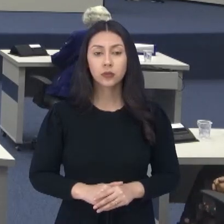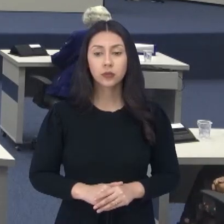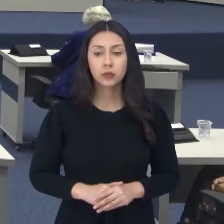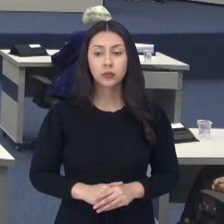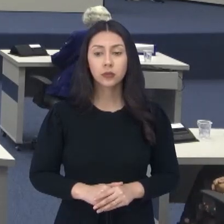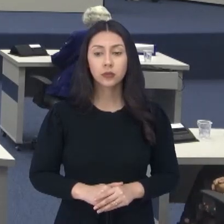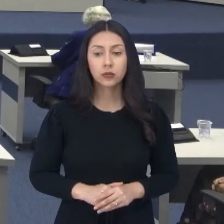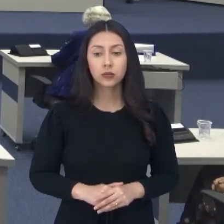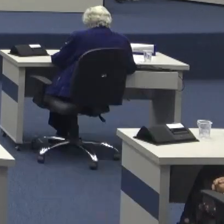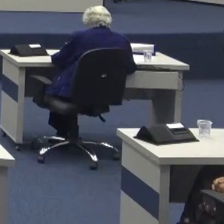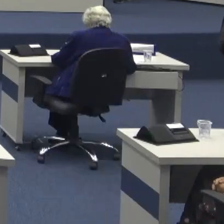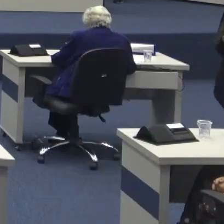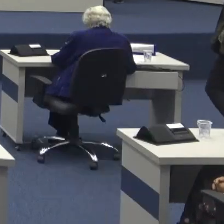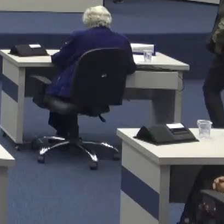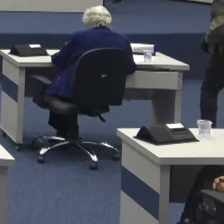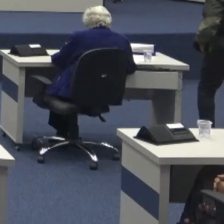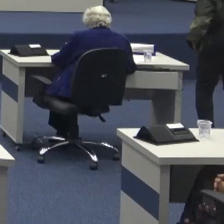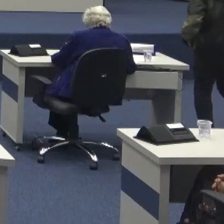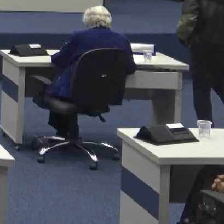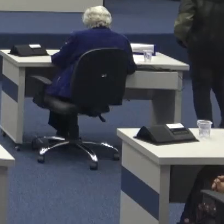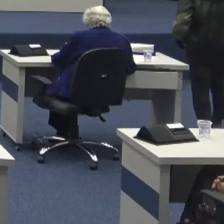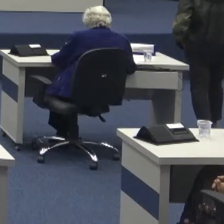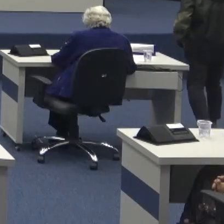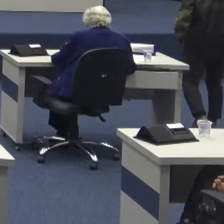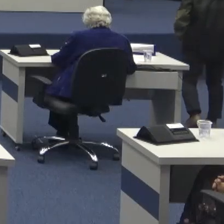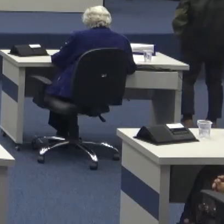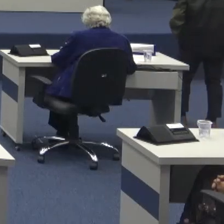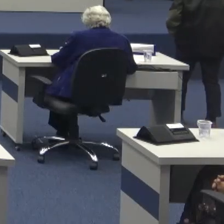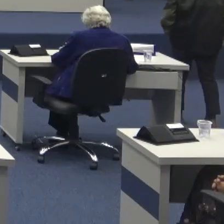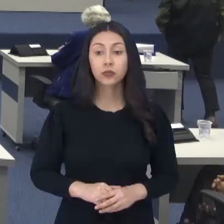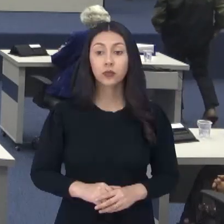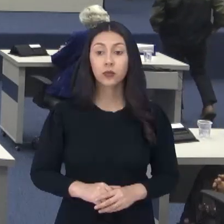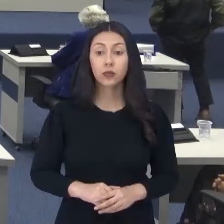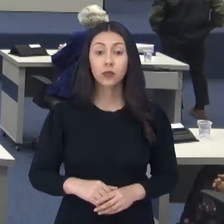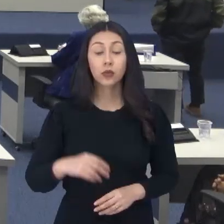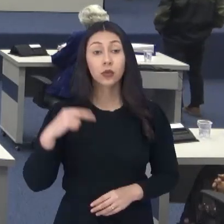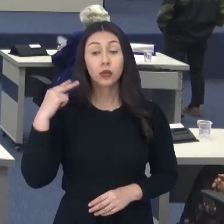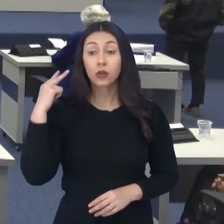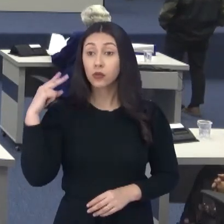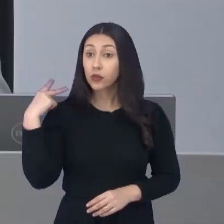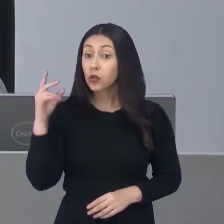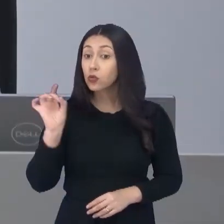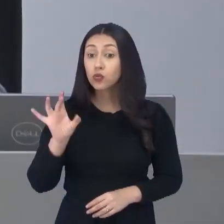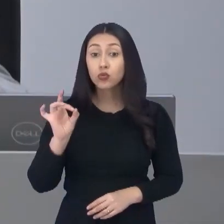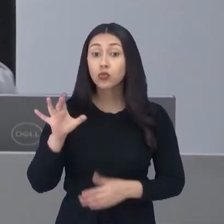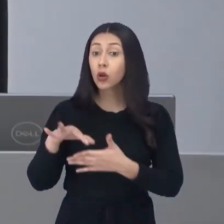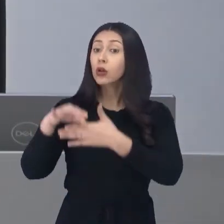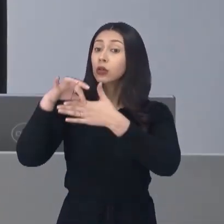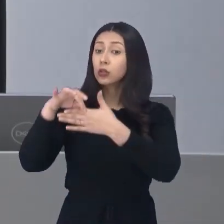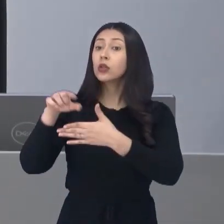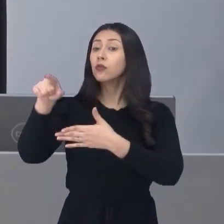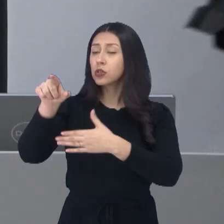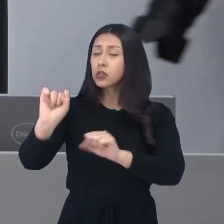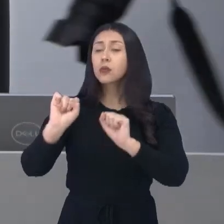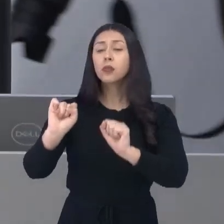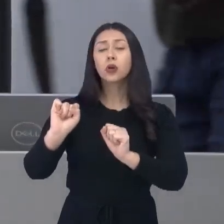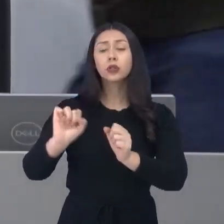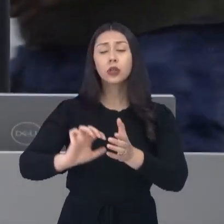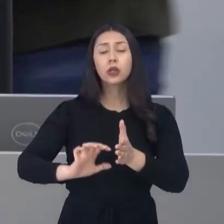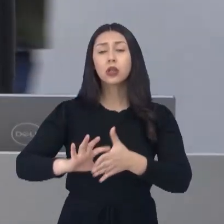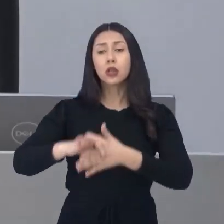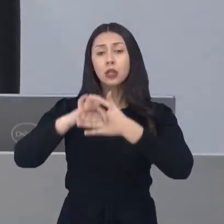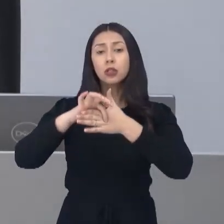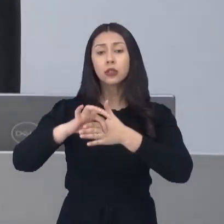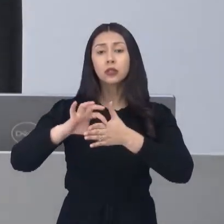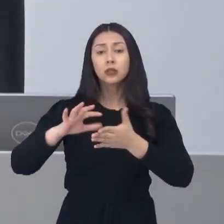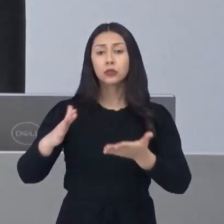Do partido, vai? Não. Vereador, é só os líderes que podem falar agora. Vossa Excelência, líder do PSDB, Vossa Excelência